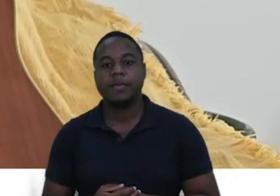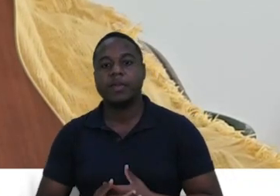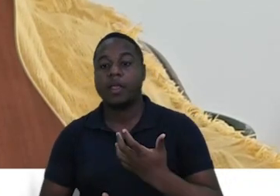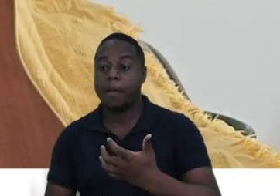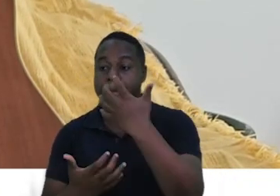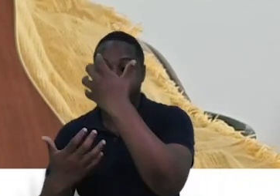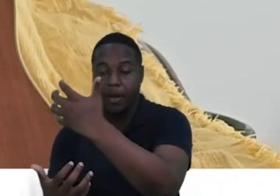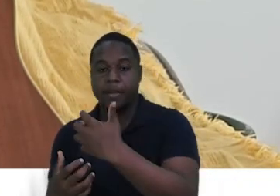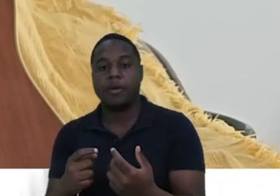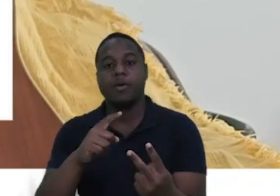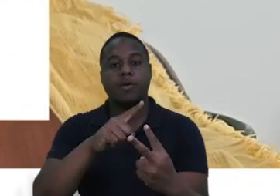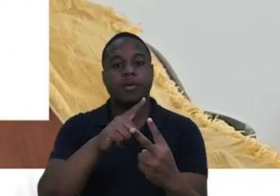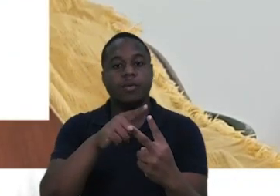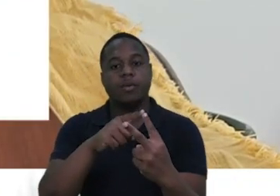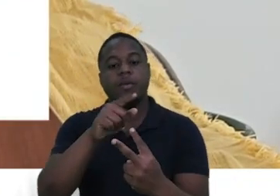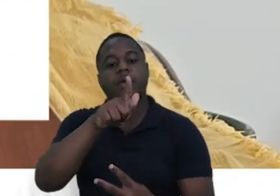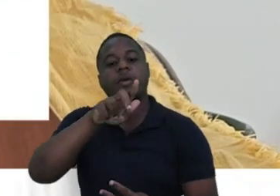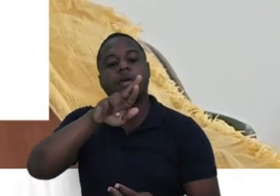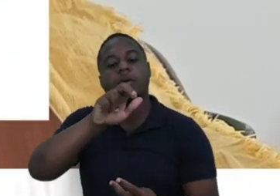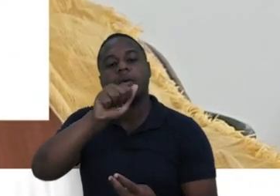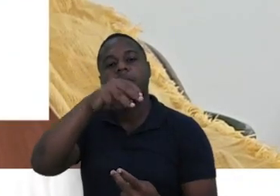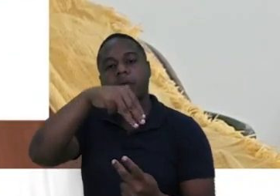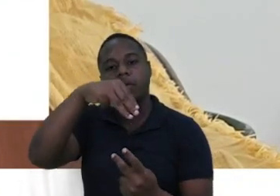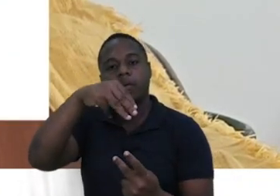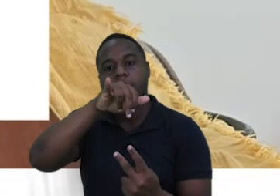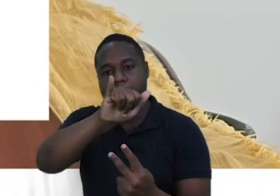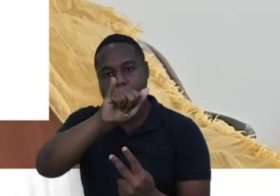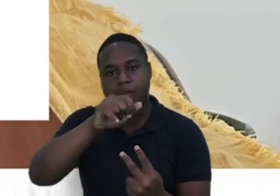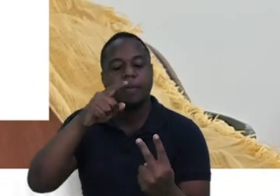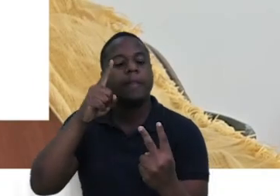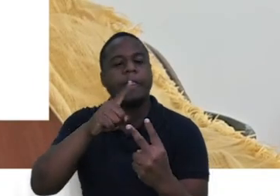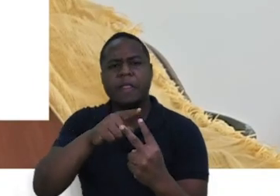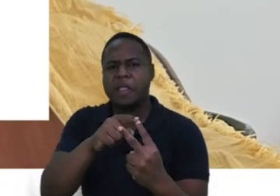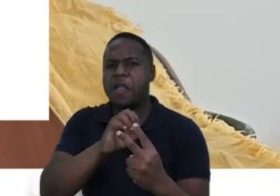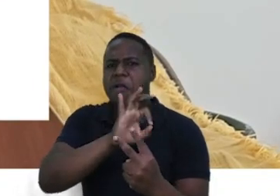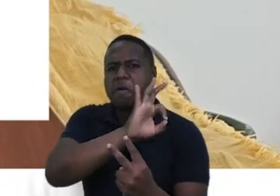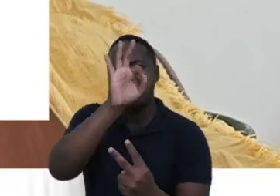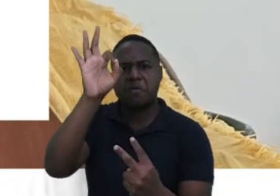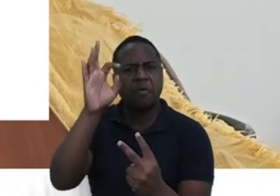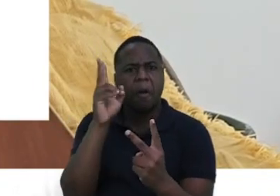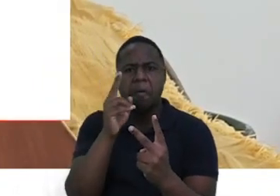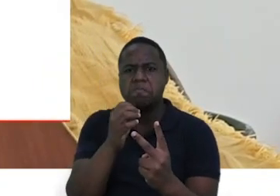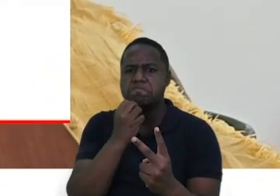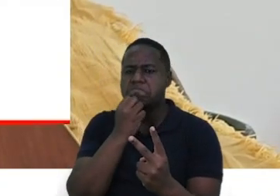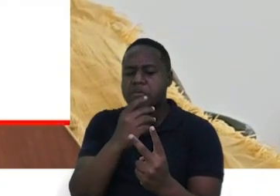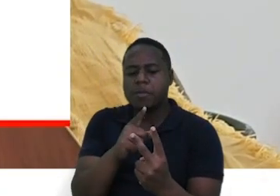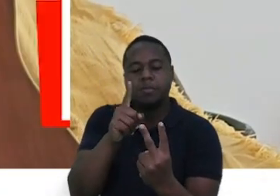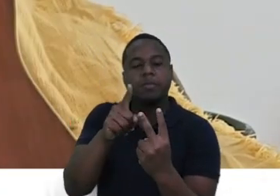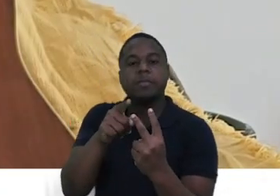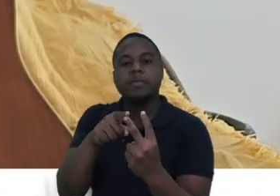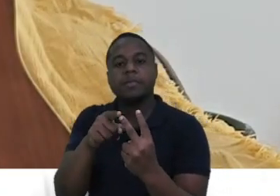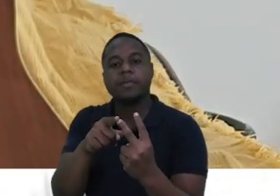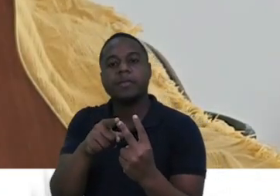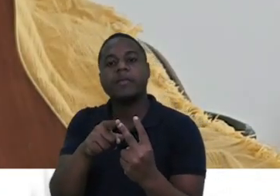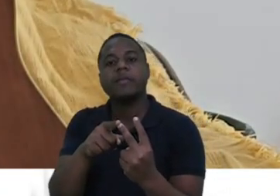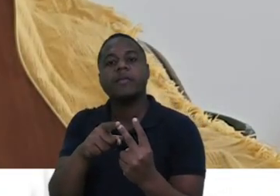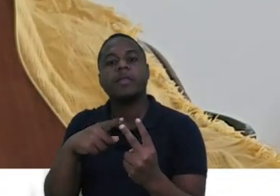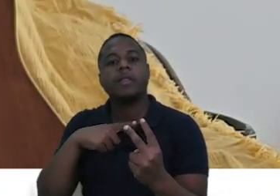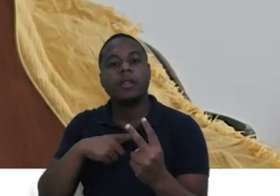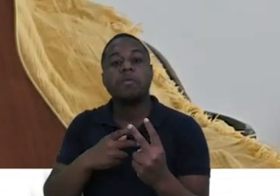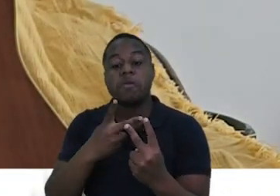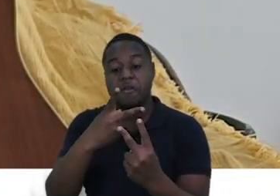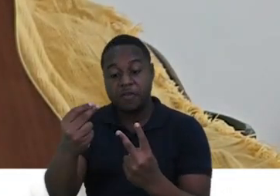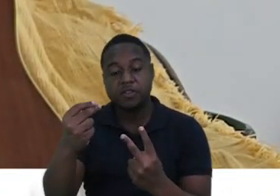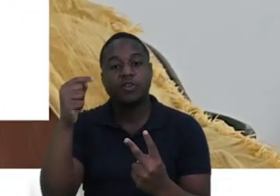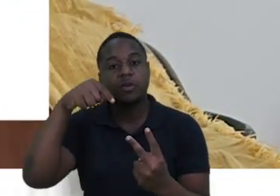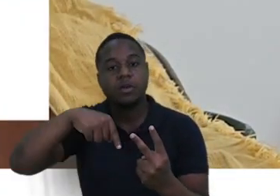dessas indicações foi ao Grammy de 1991, ao Grammy Awards, que é considerado o Oscar da música. E também foi indicado e